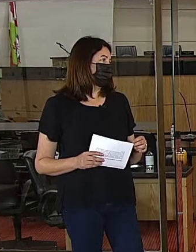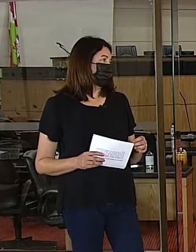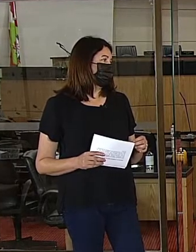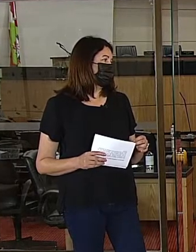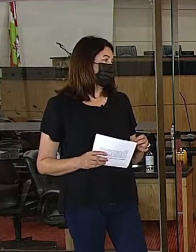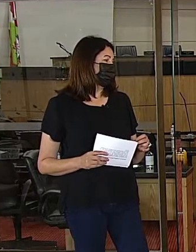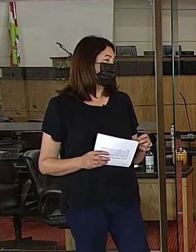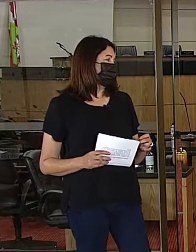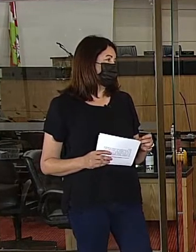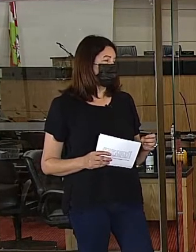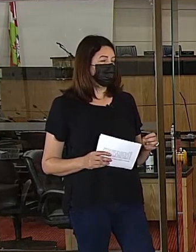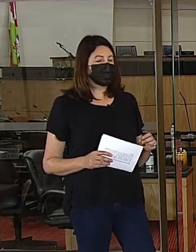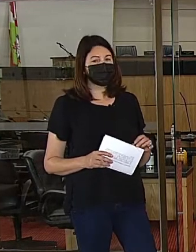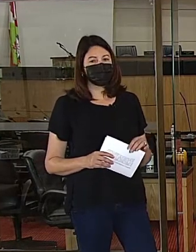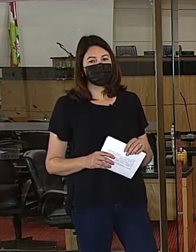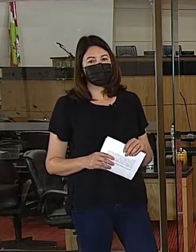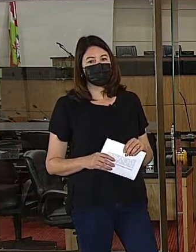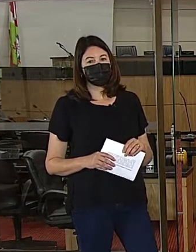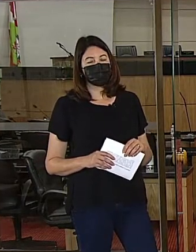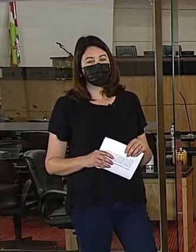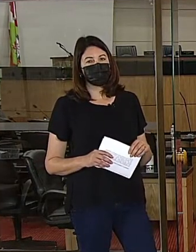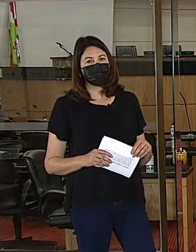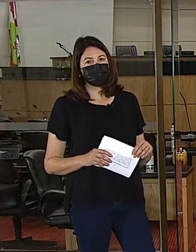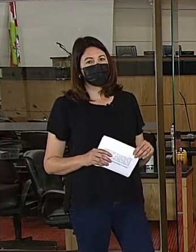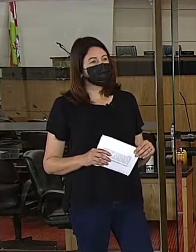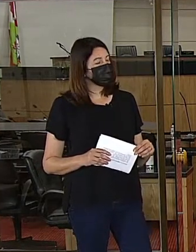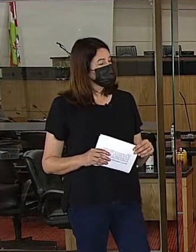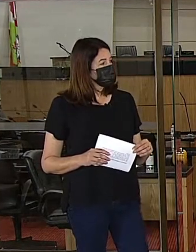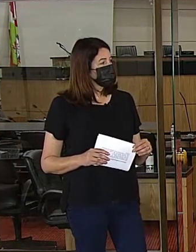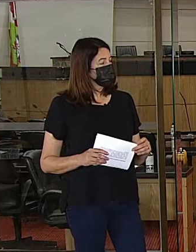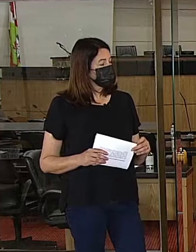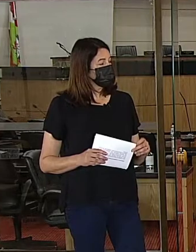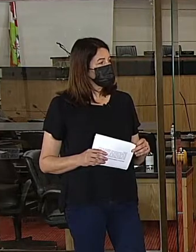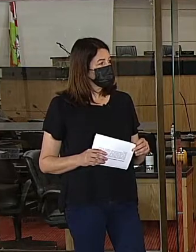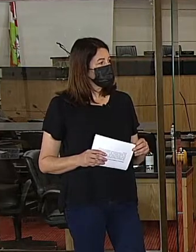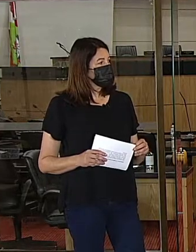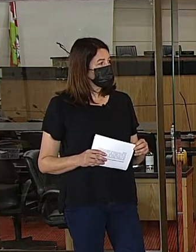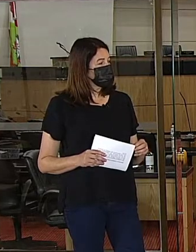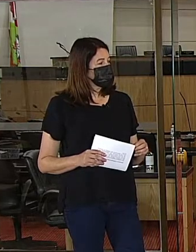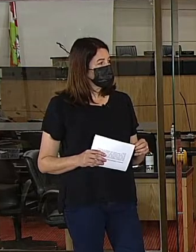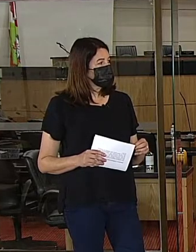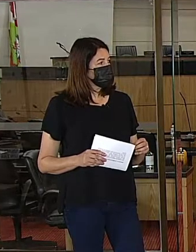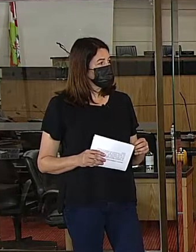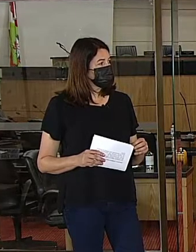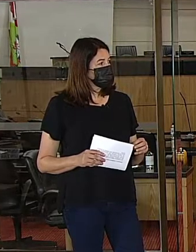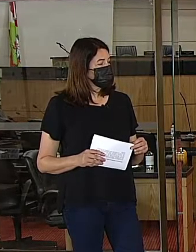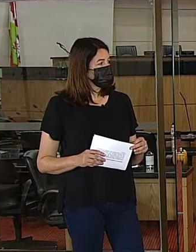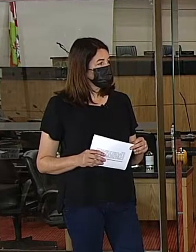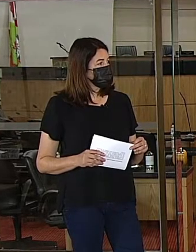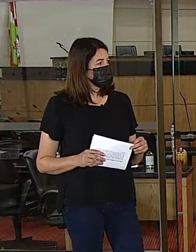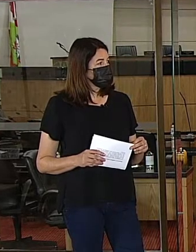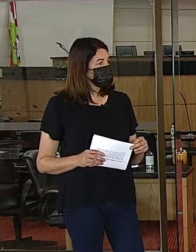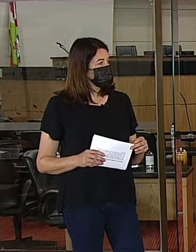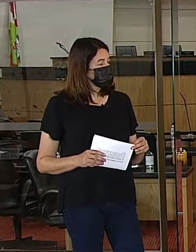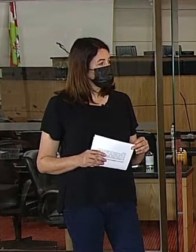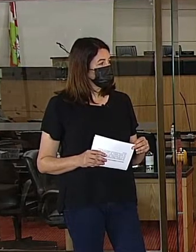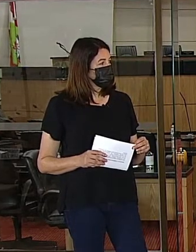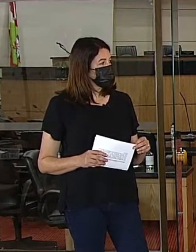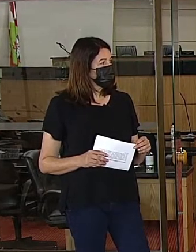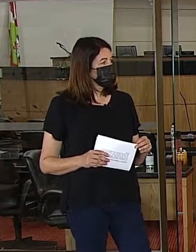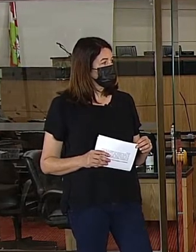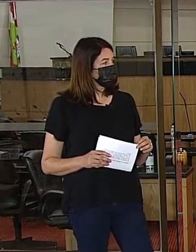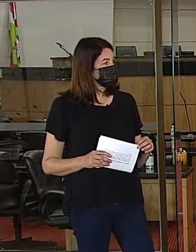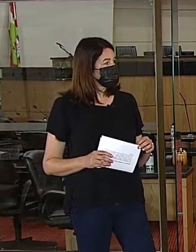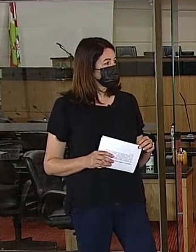com câncer também, teve um tema ligado, né, numa reunião de comissão da saúde dessa semana, com foco na